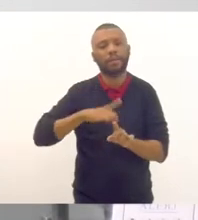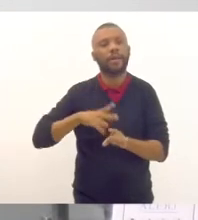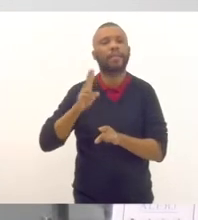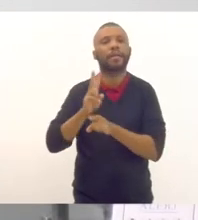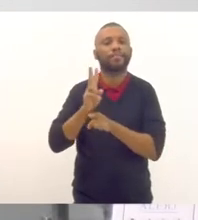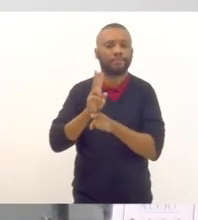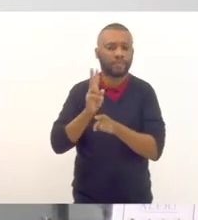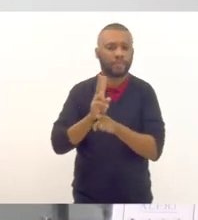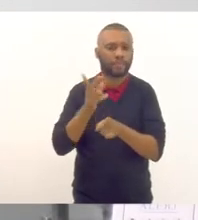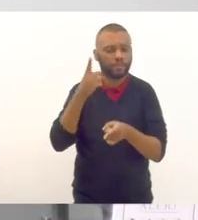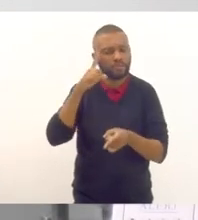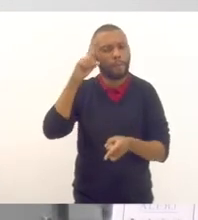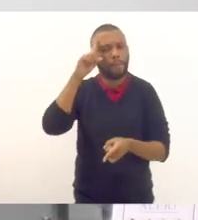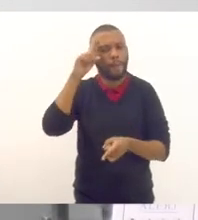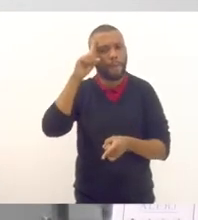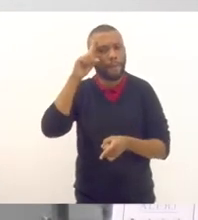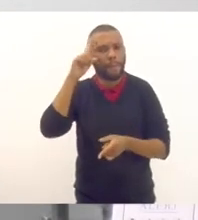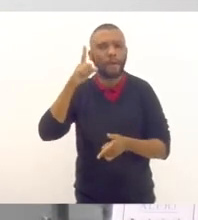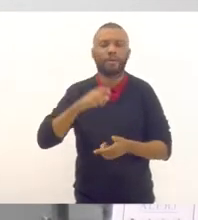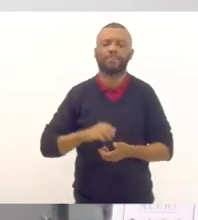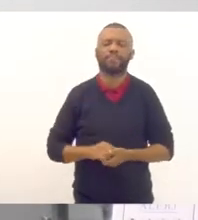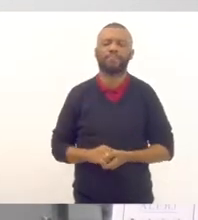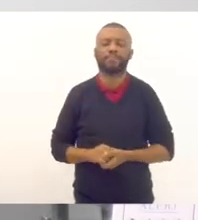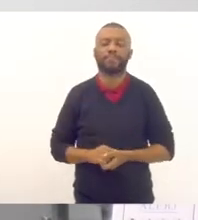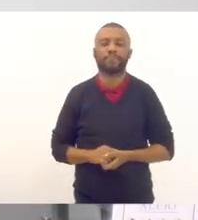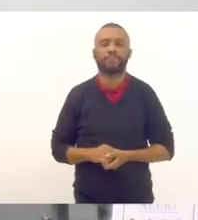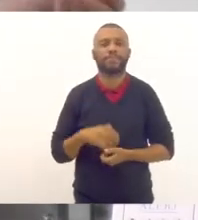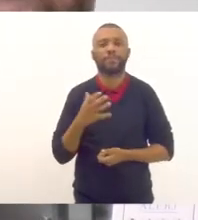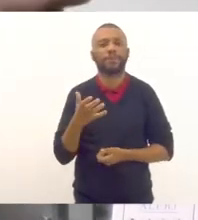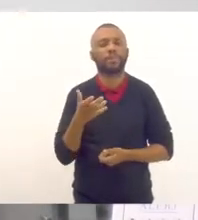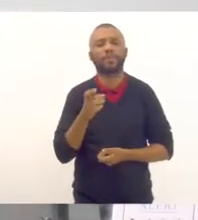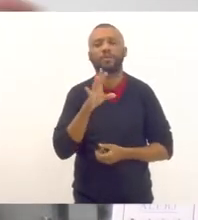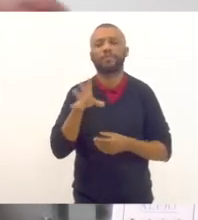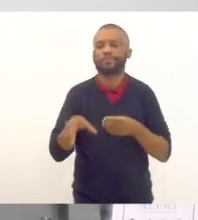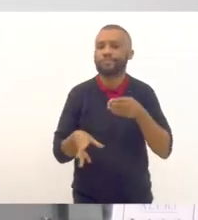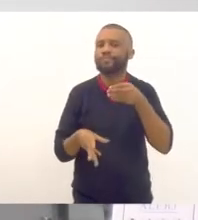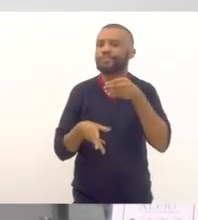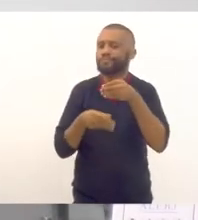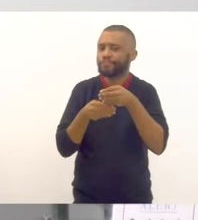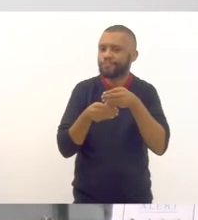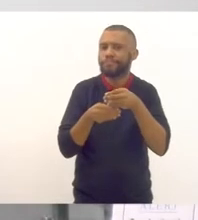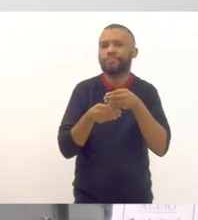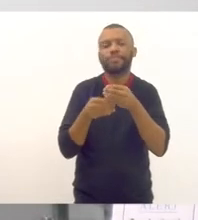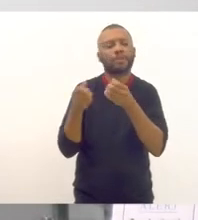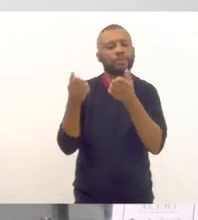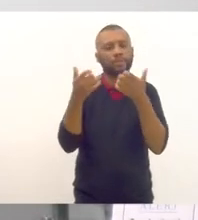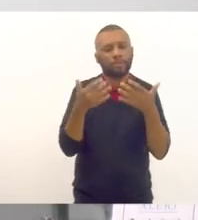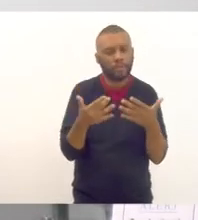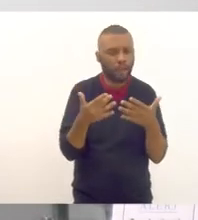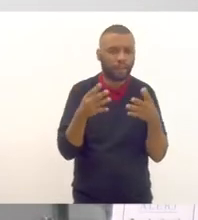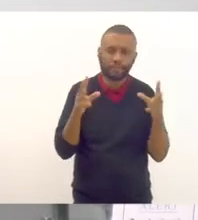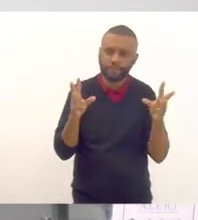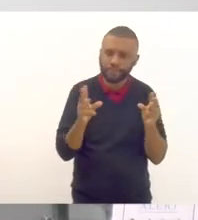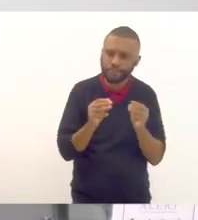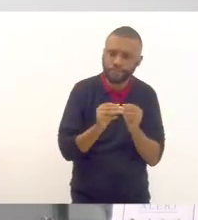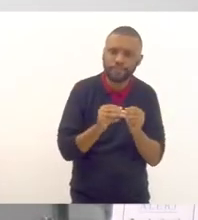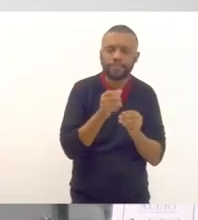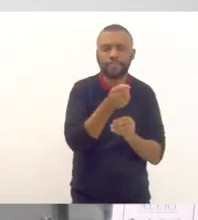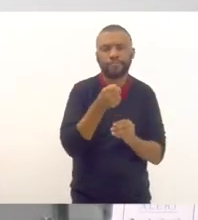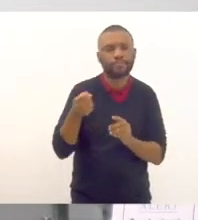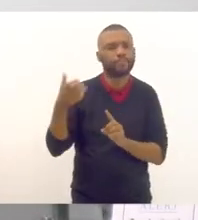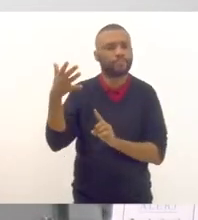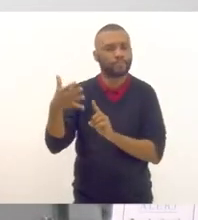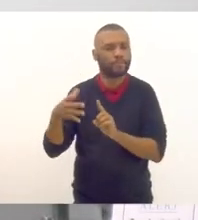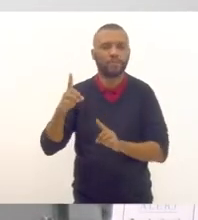diária, né? Então, eu gostaria só de complementar o que eles falaram e passar a palavra para o Donizete para